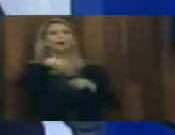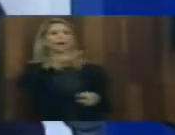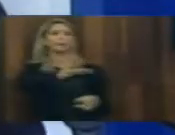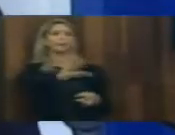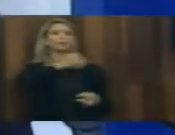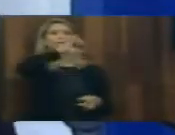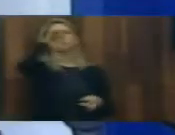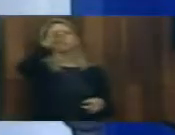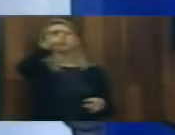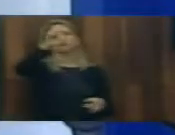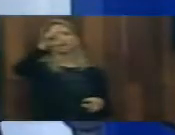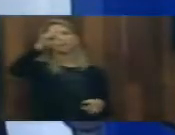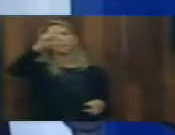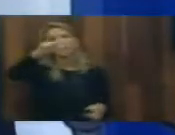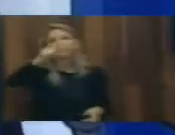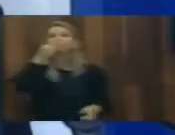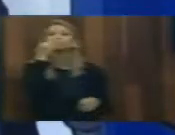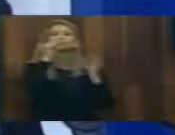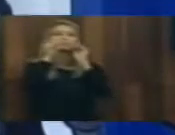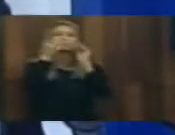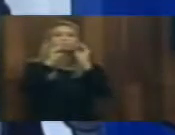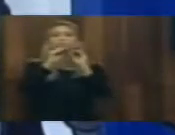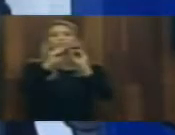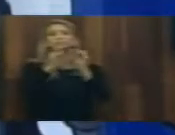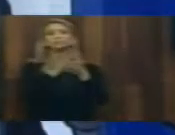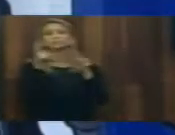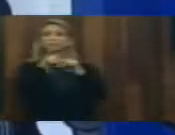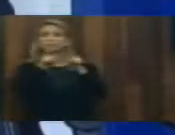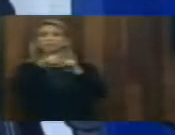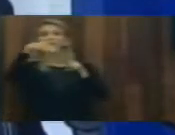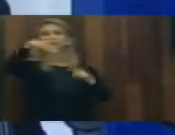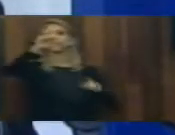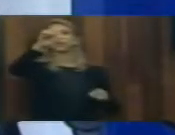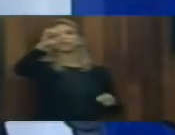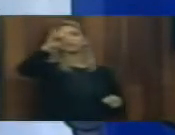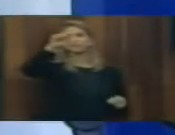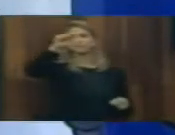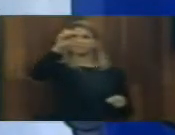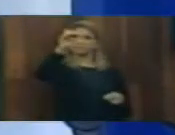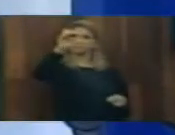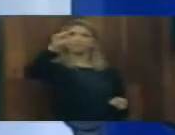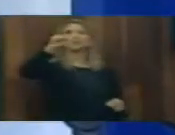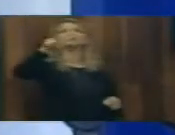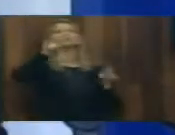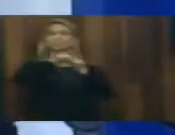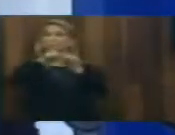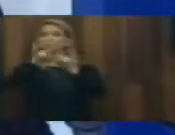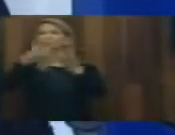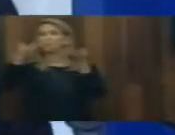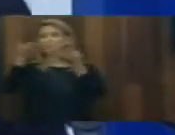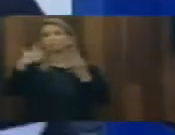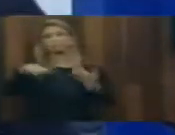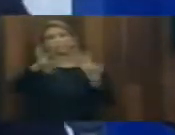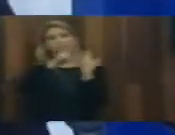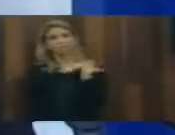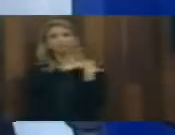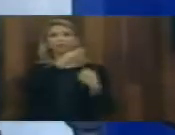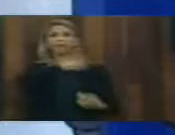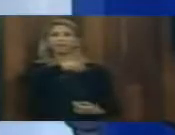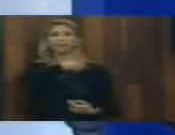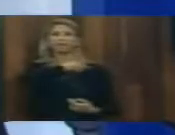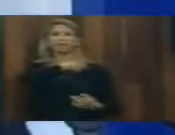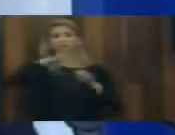um beijo, querida. E a Moisés, do Movimento Afro, que está aí presente também na assistência.